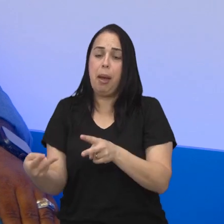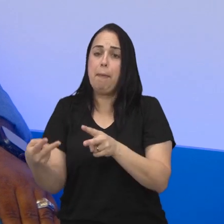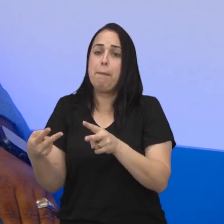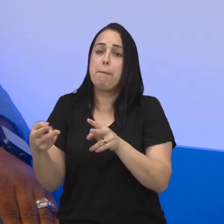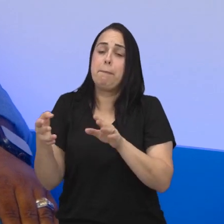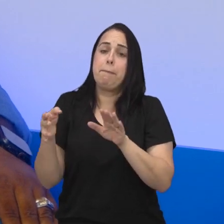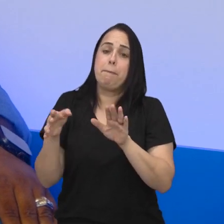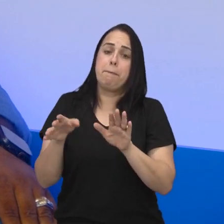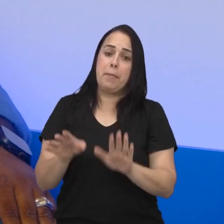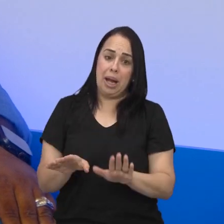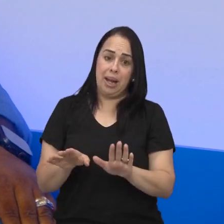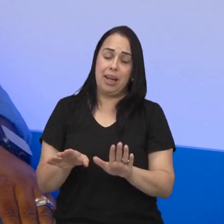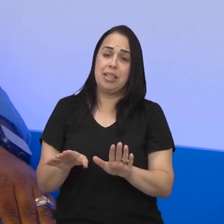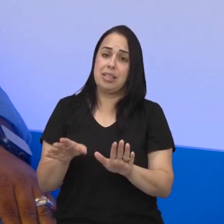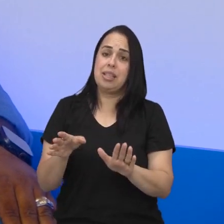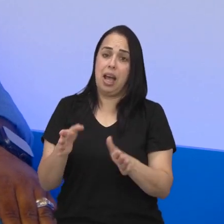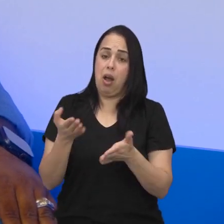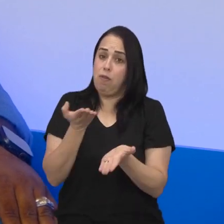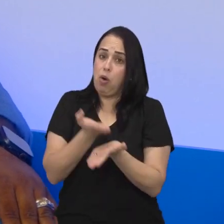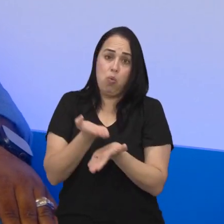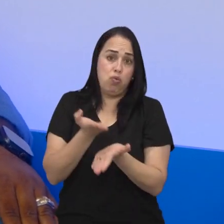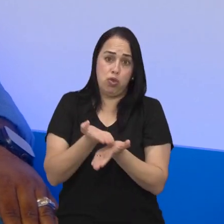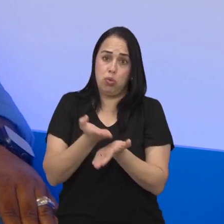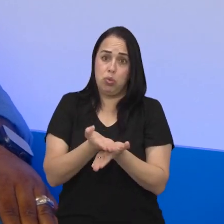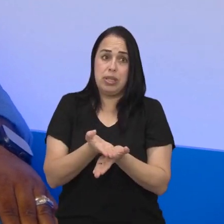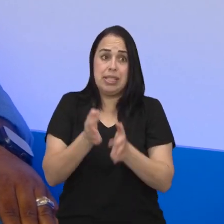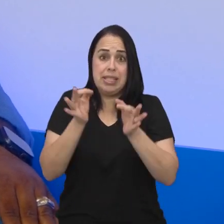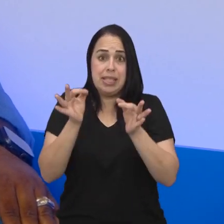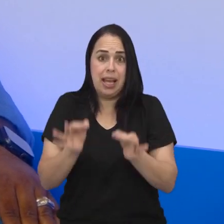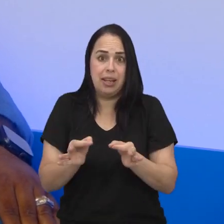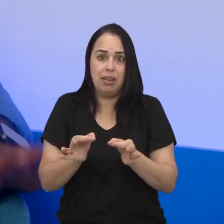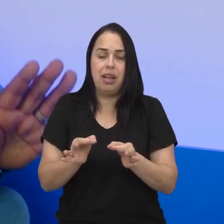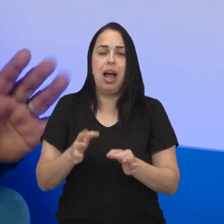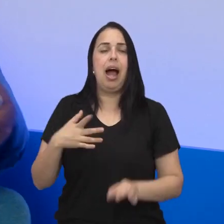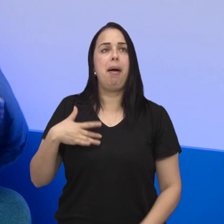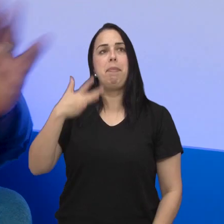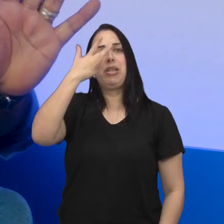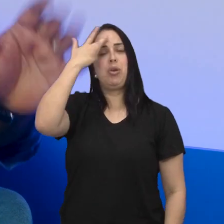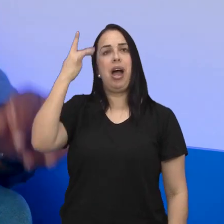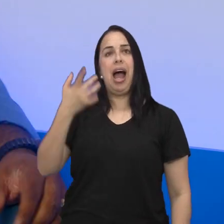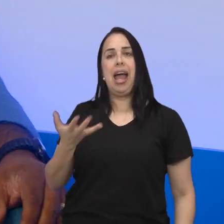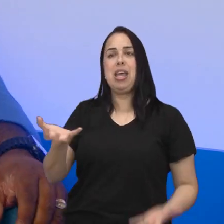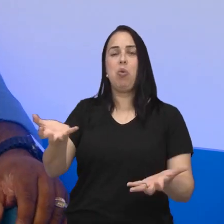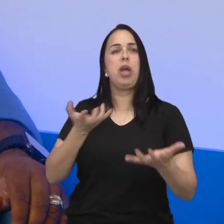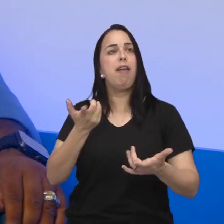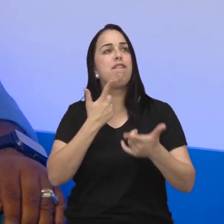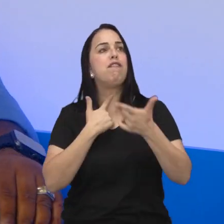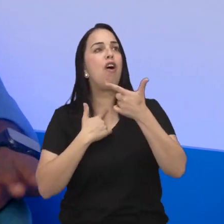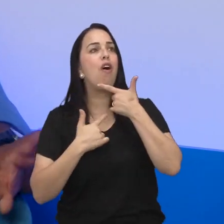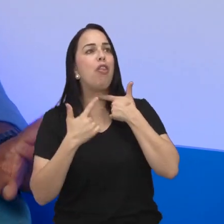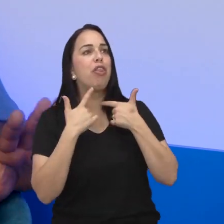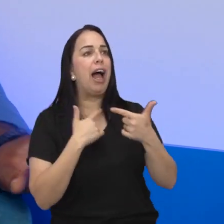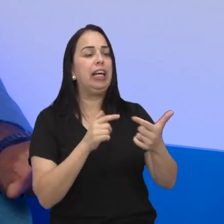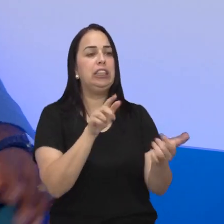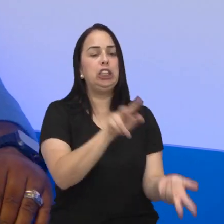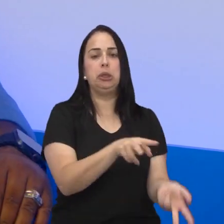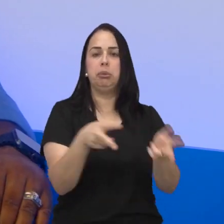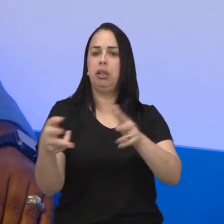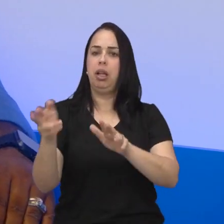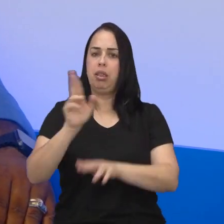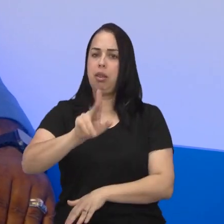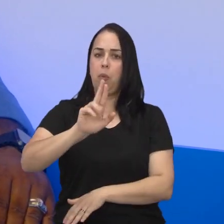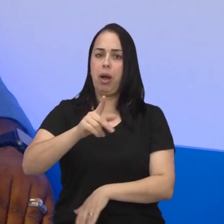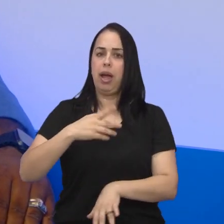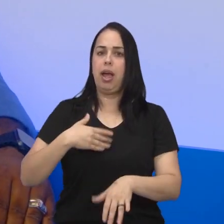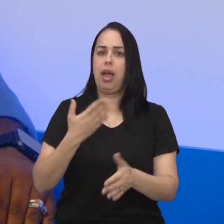feito. Porém, né, foi um estudo que foi feito, ninguém tirou isso aí, né? Eu quero tirar isso,